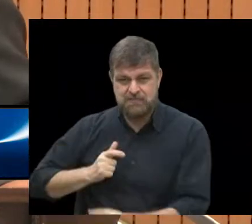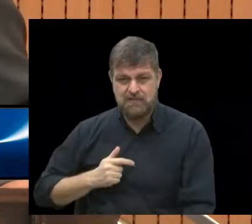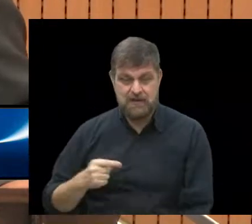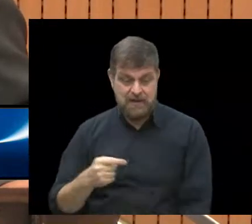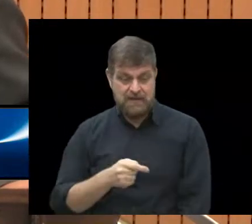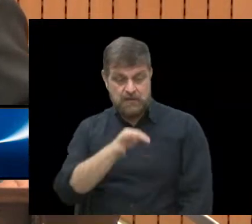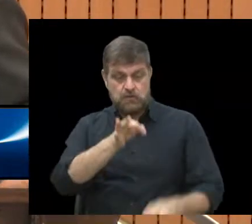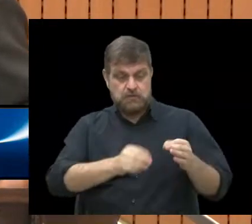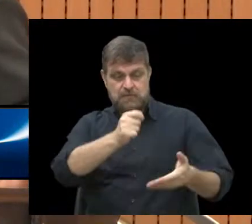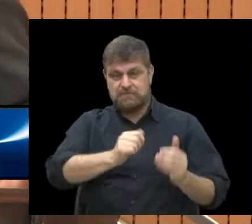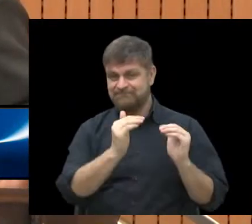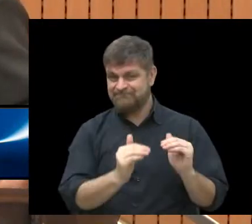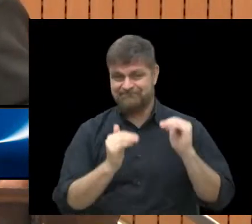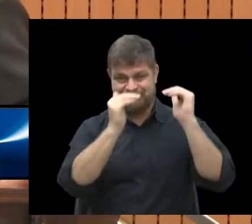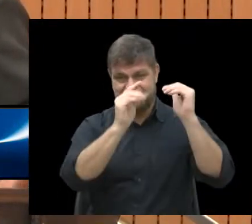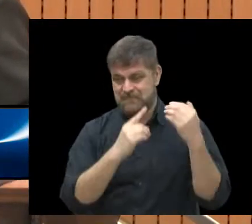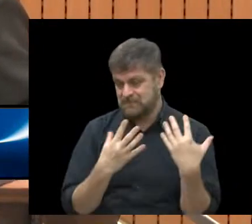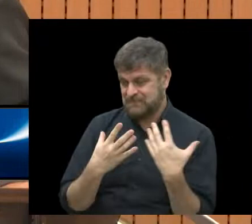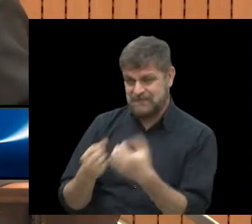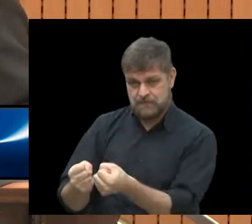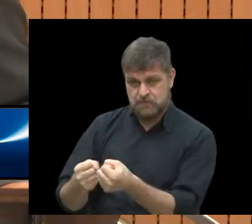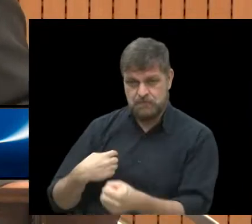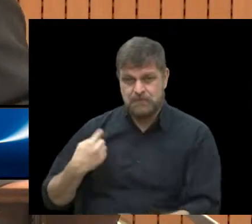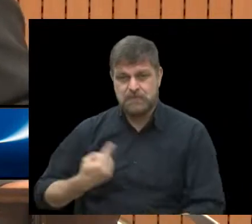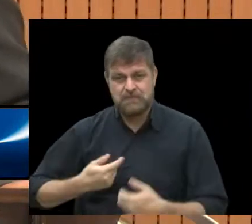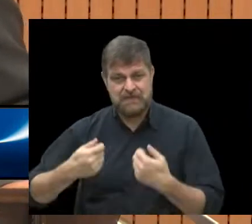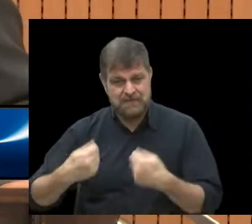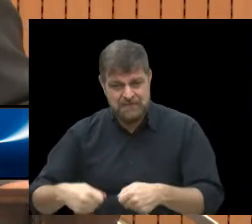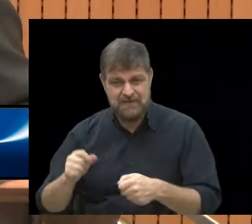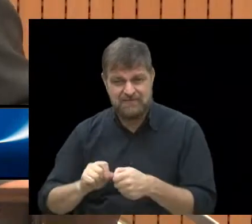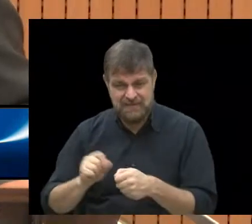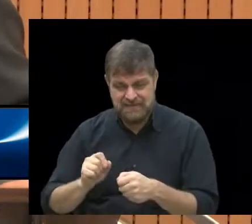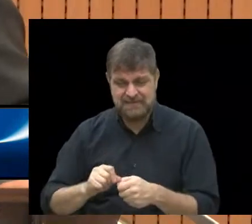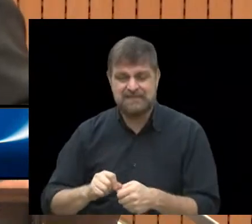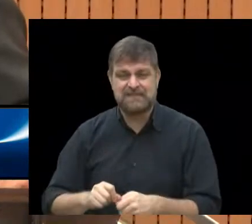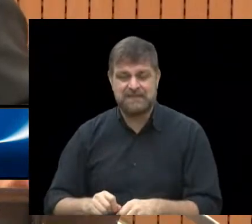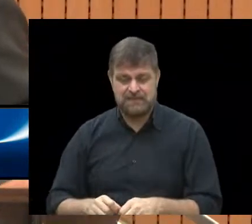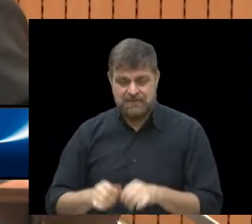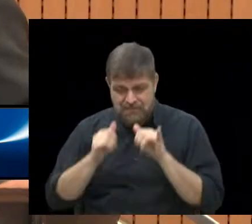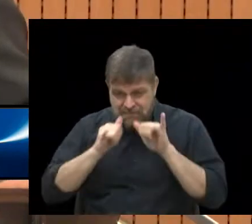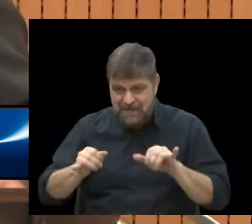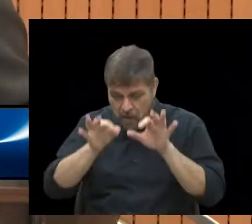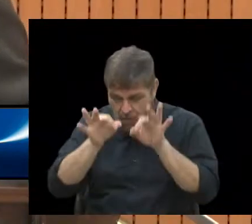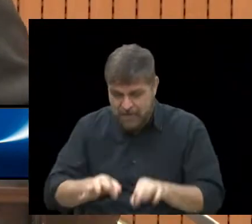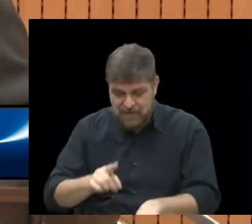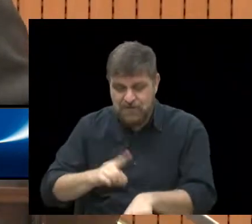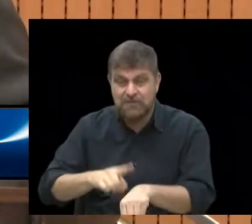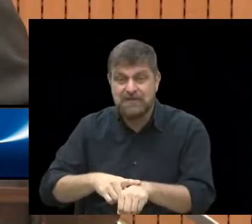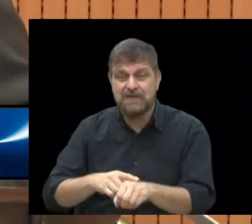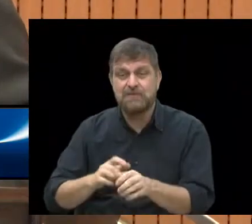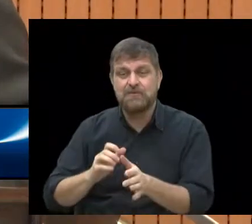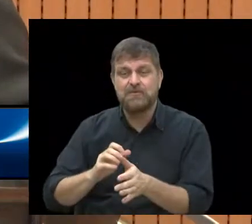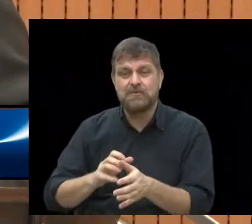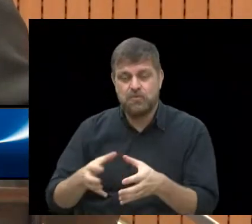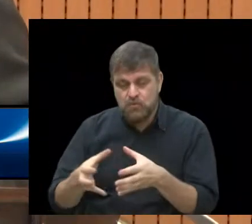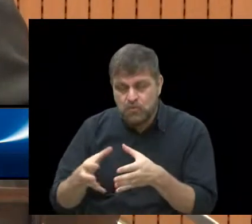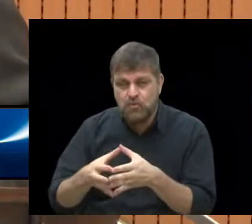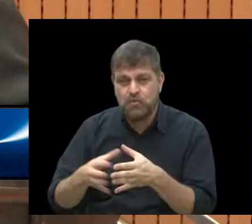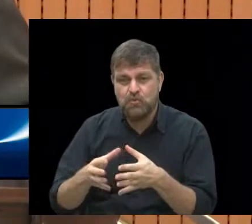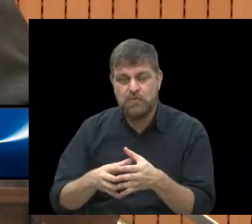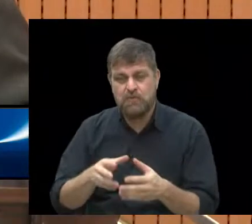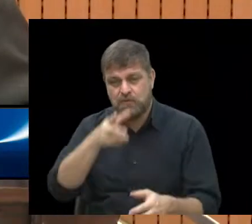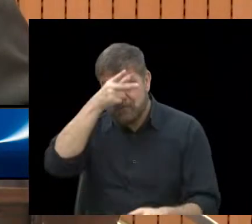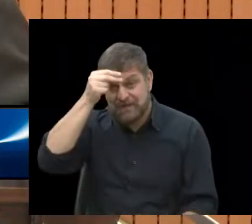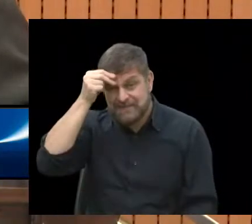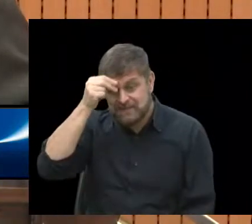de Contas. Nós temos que fazer justiça. Foi no governo do PT que foi feita a licitação,